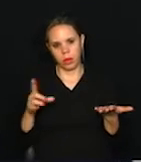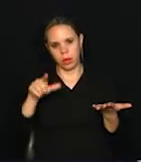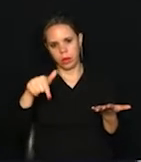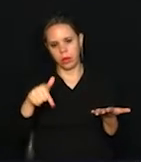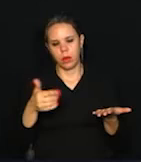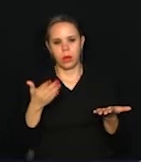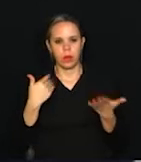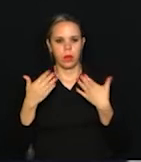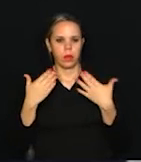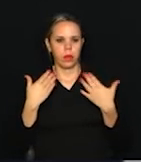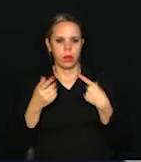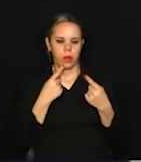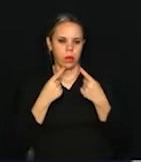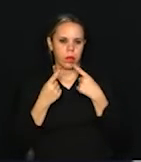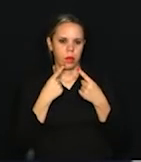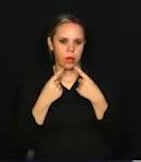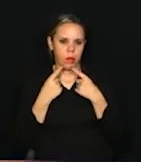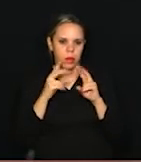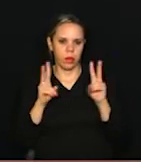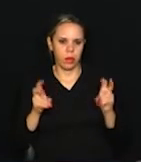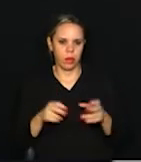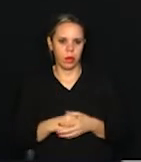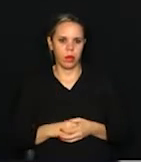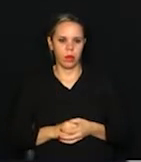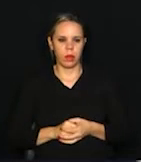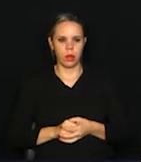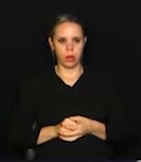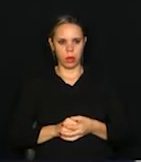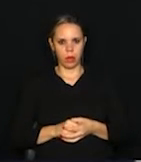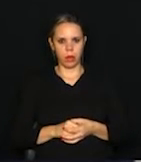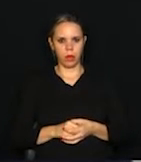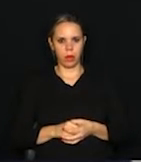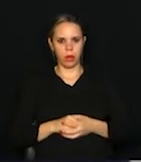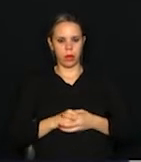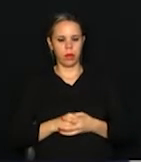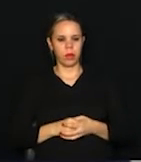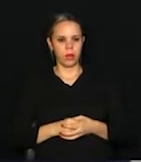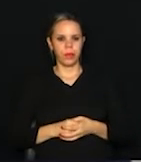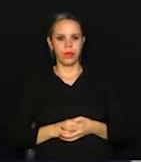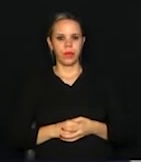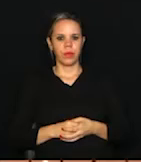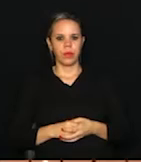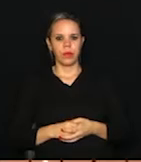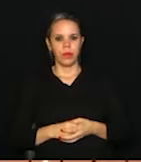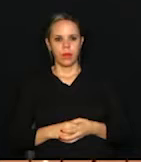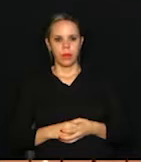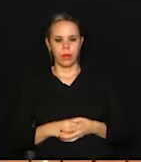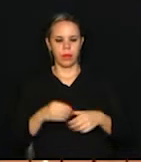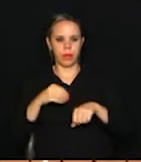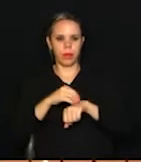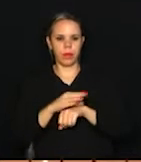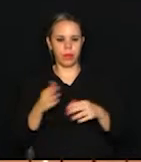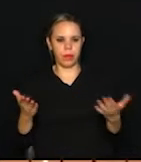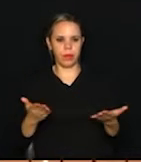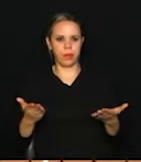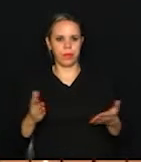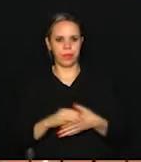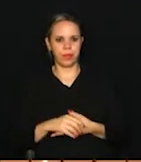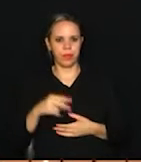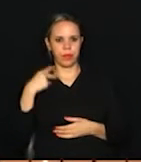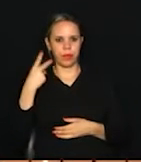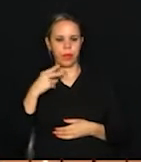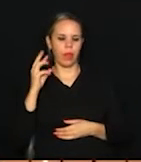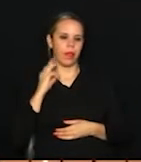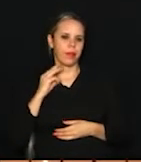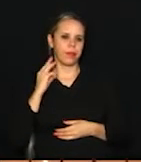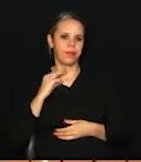gente possa dialogar sobre o tema. É isso aí. Ok. Passo a palavra agora, então, ao vereador